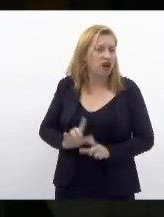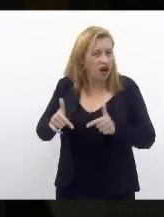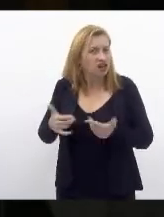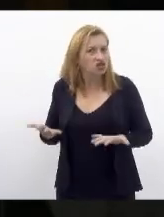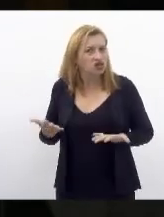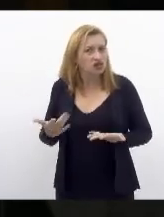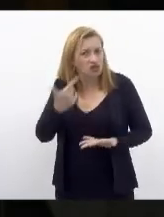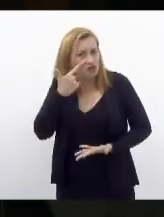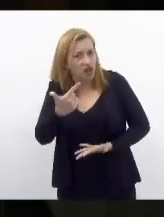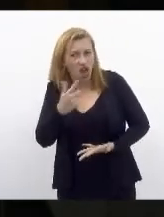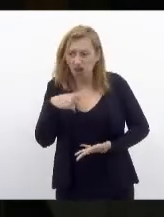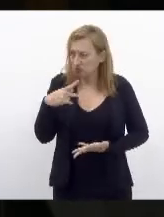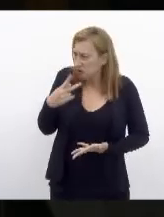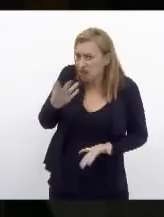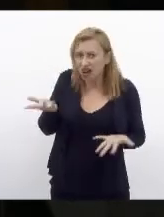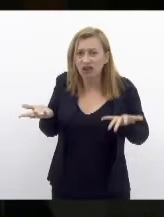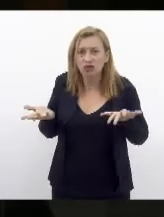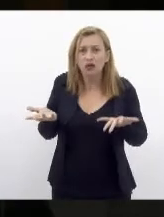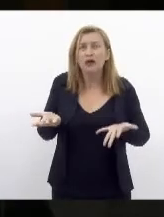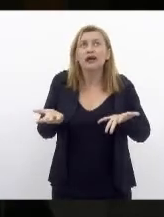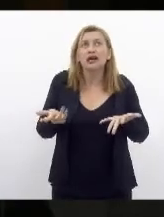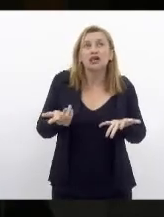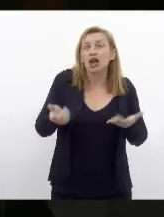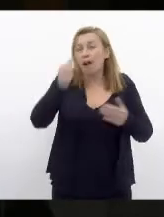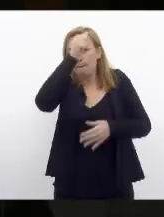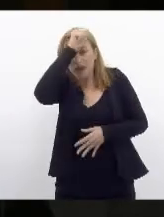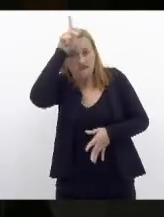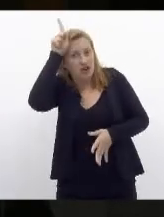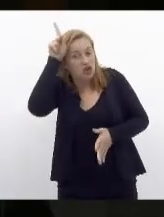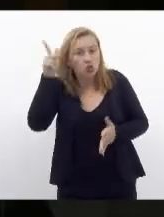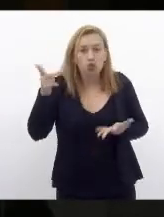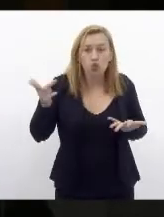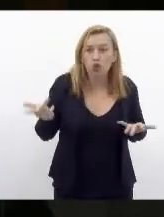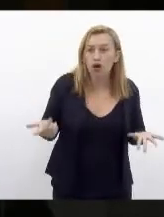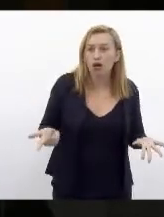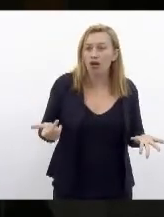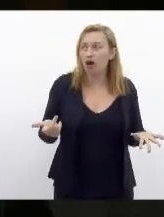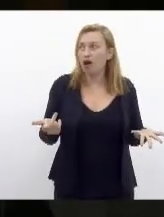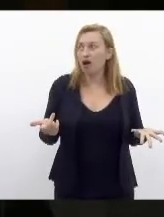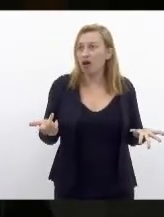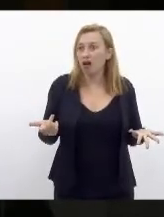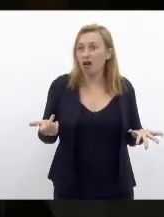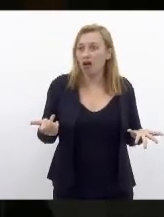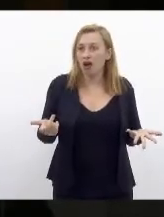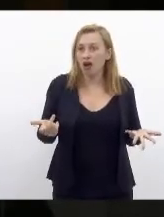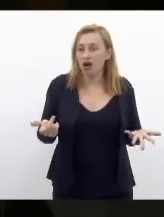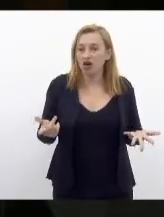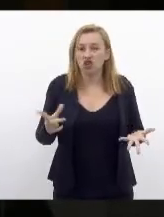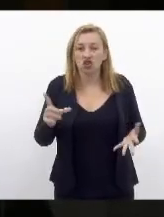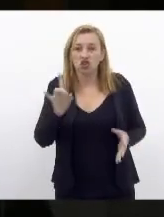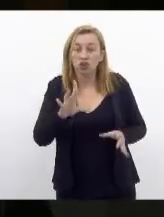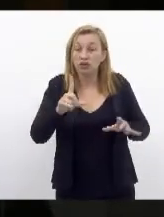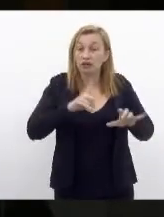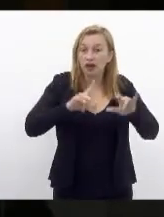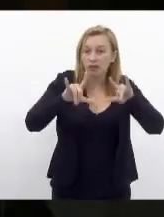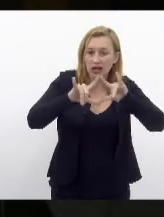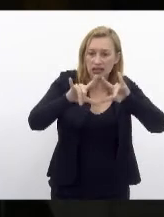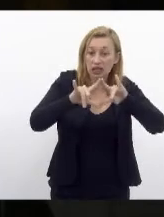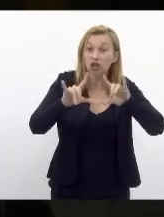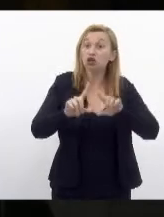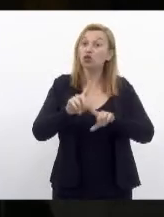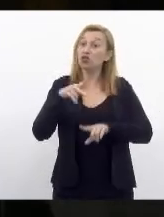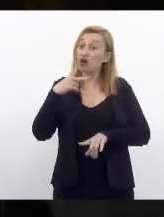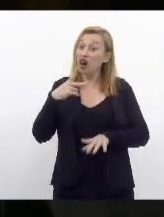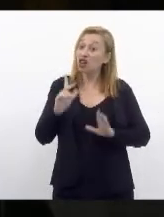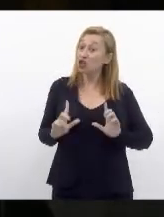E veja, não estou falando que a prefeitura é composta de milicianos, estou falando que o ato é